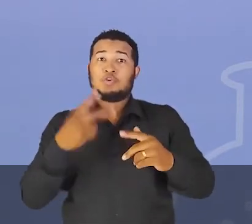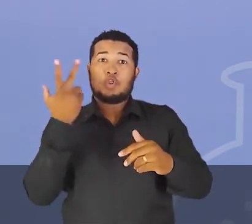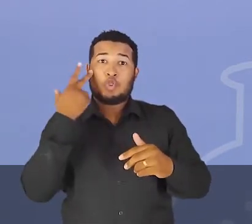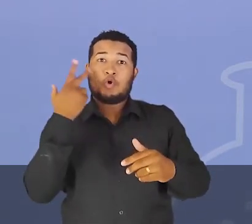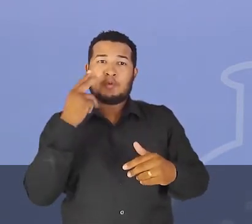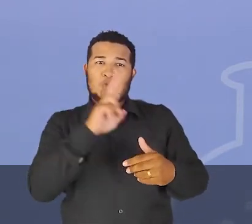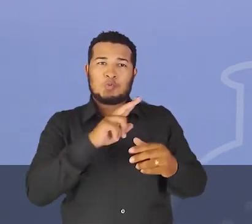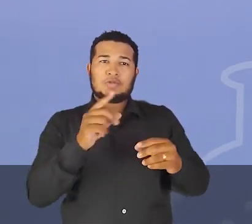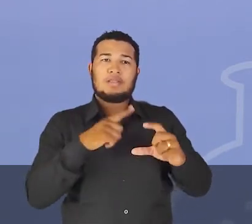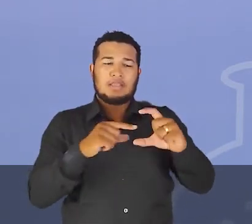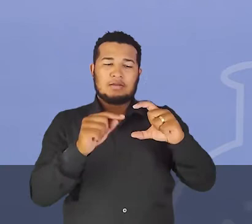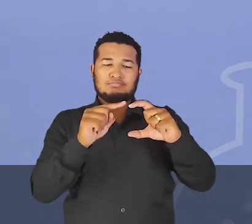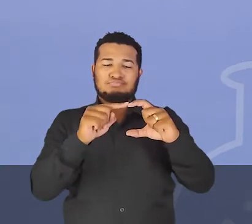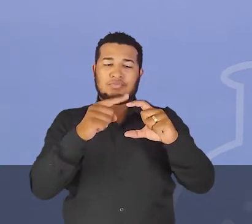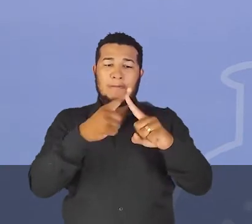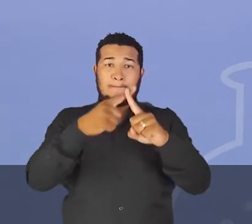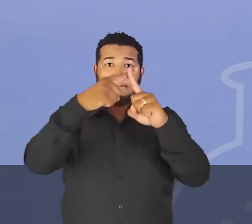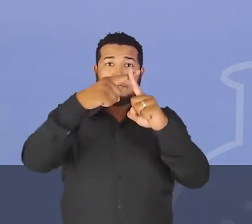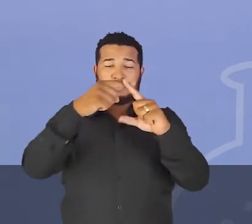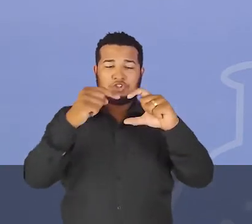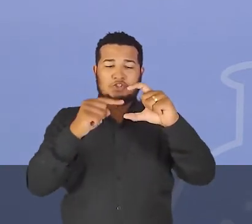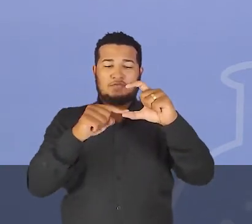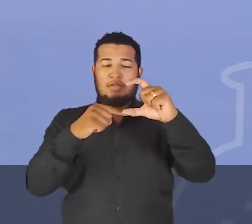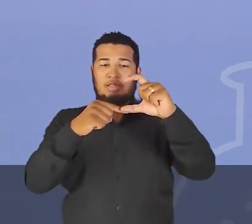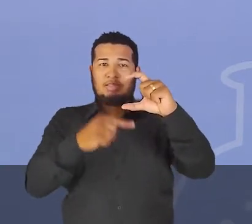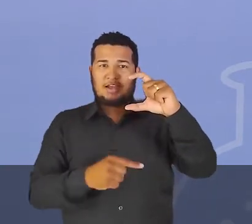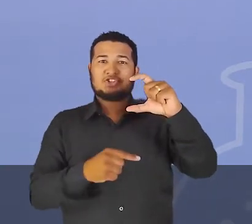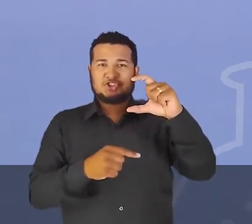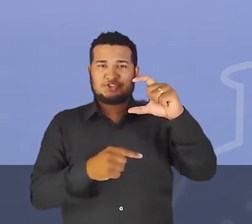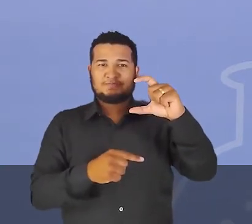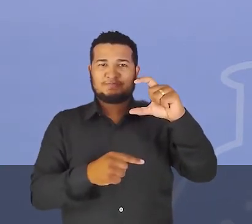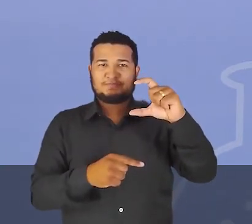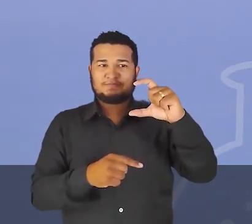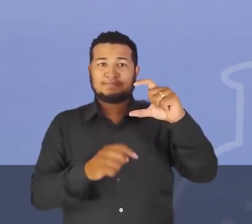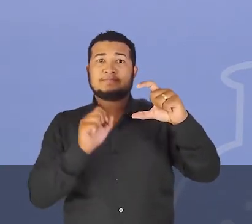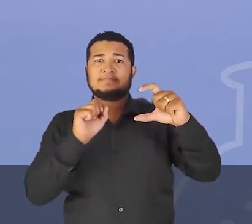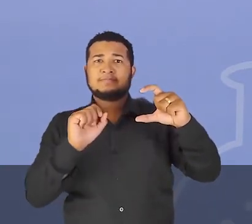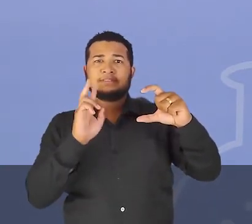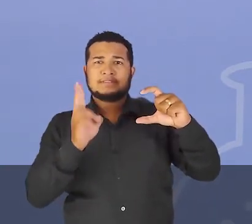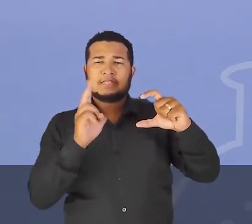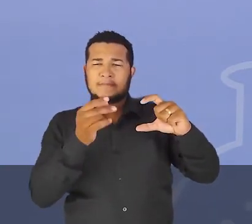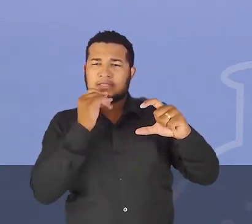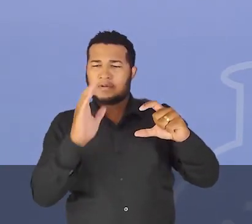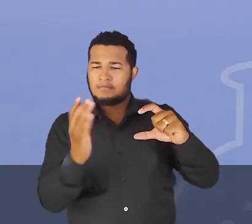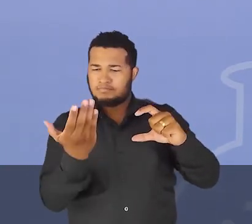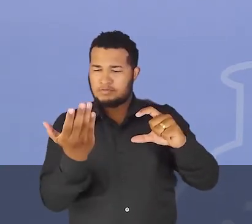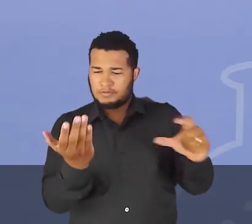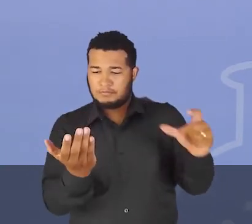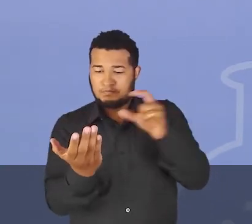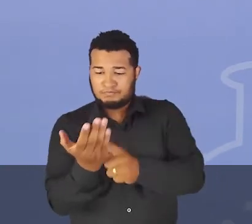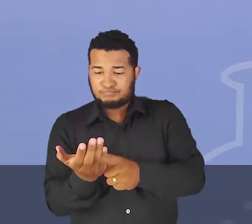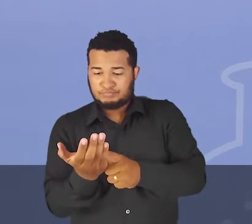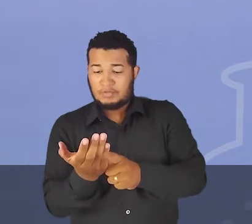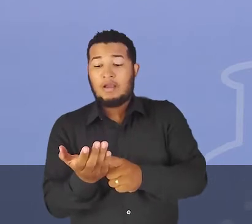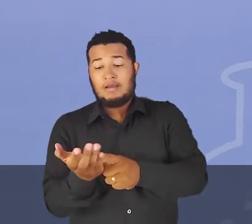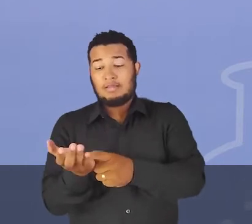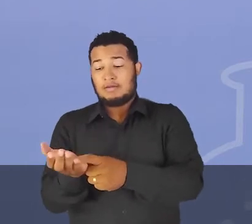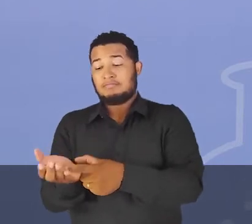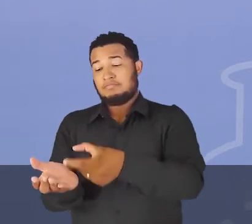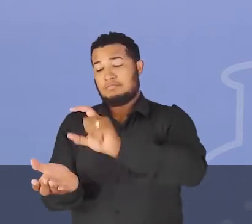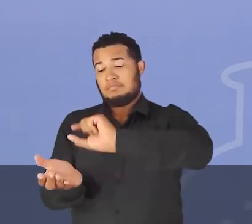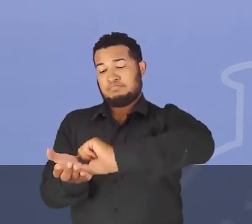usa, ela tem dois polos, o polo positivo e o polo negativo. E quando você abre o eletrônico, o equipamento, você vê que